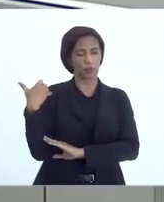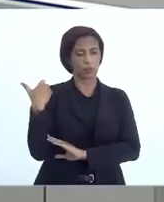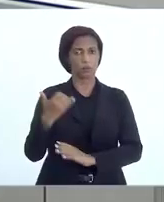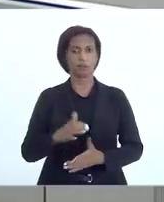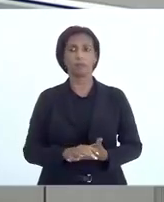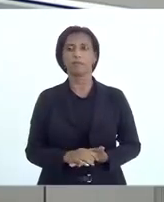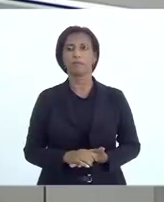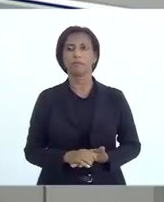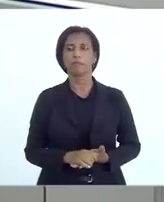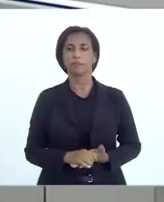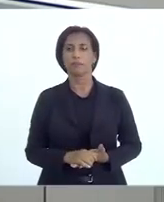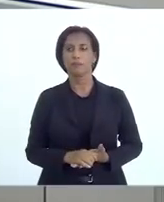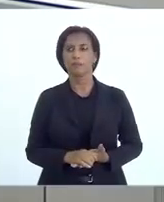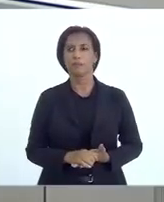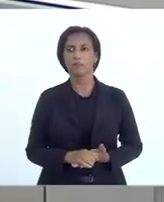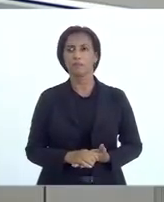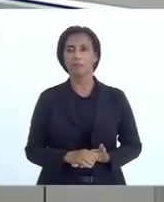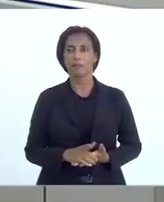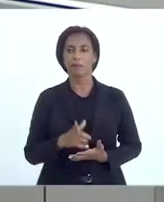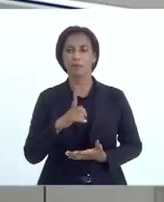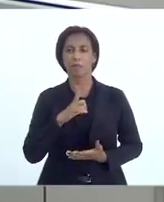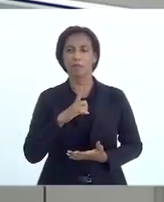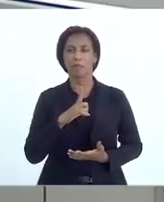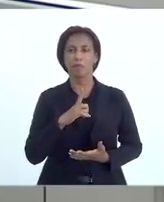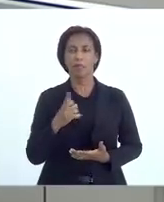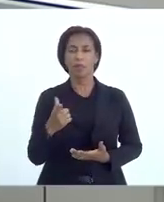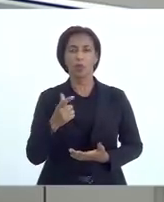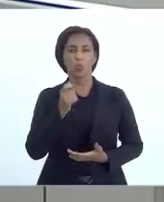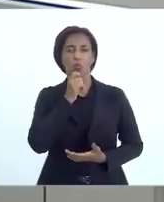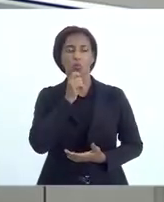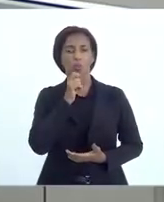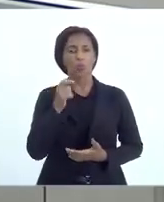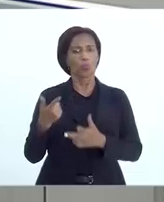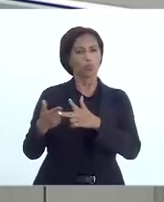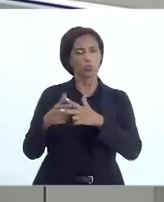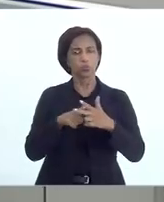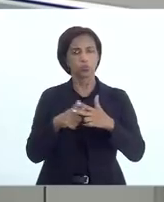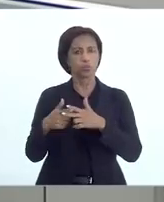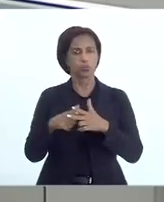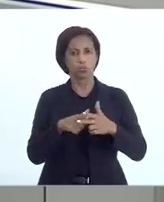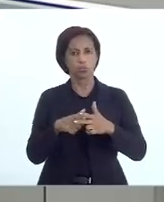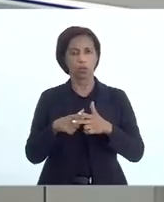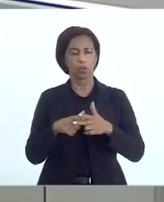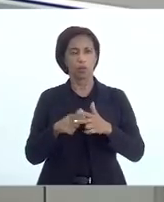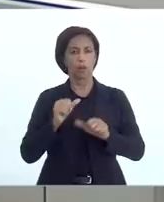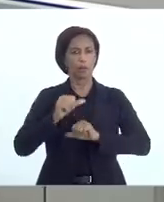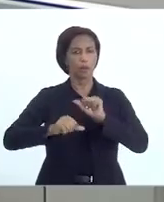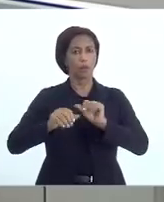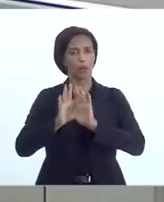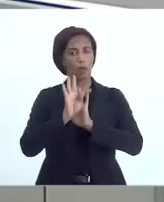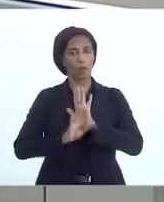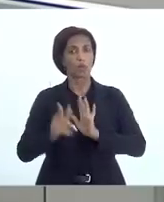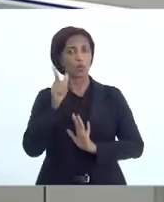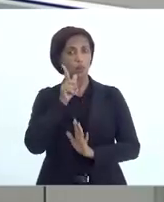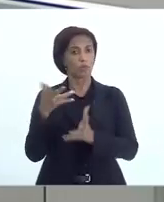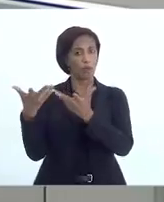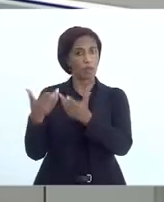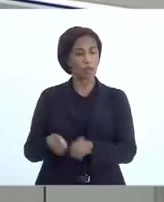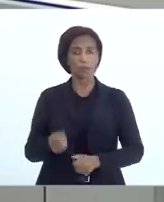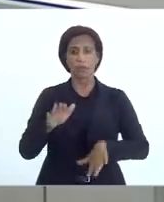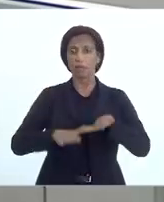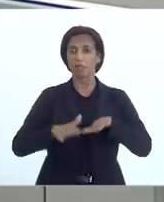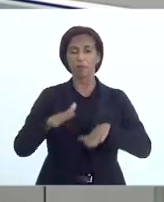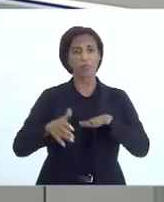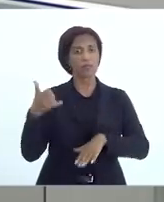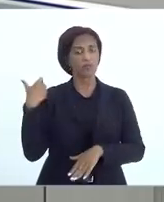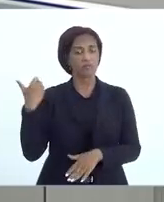e mesmo assim lá eles fizeram um tá querendo termo de ajuste de Conduta e eles conseguiram absorver e